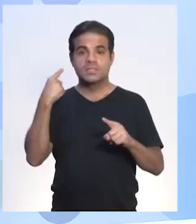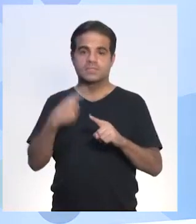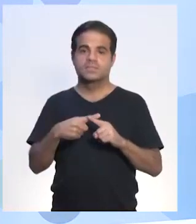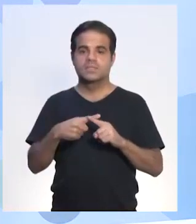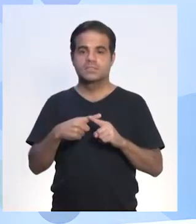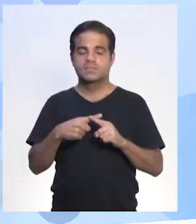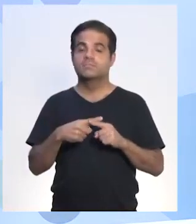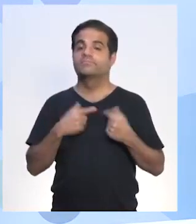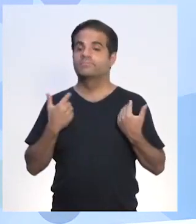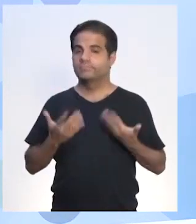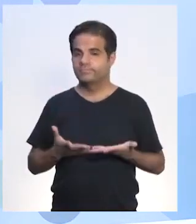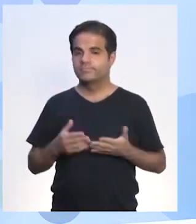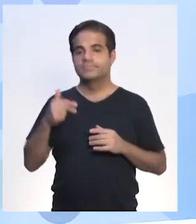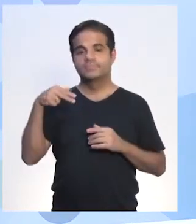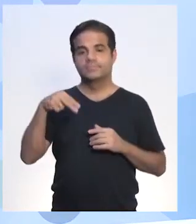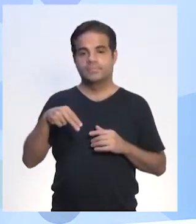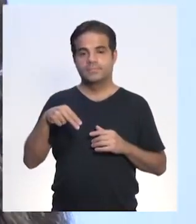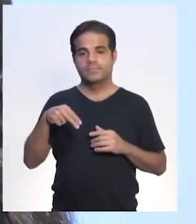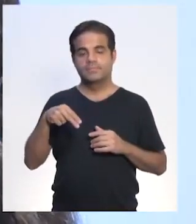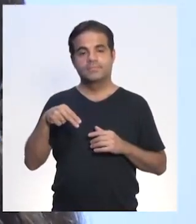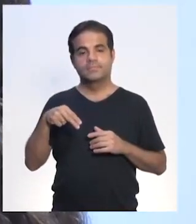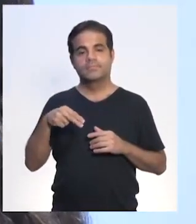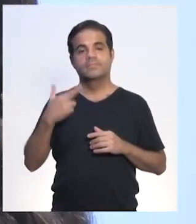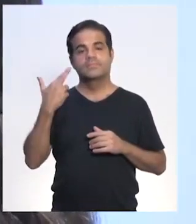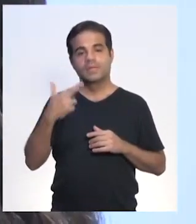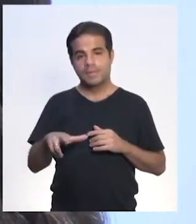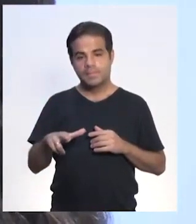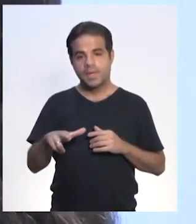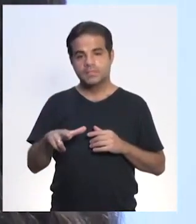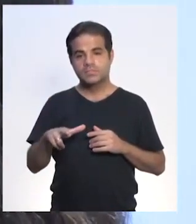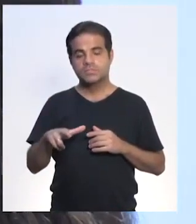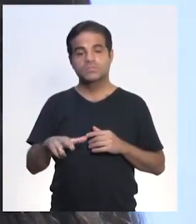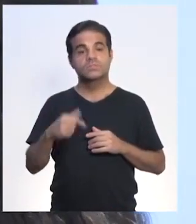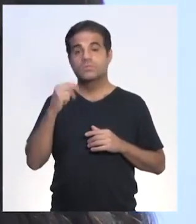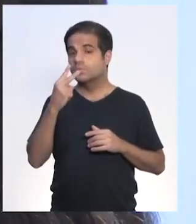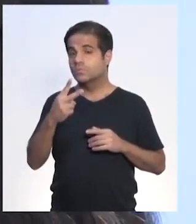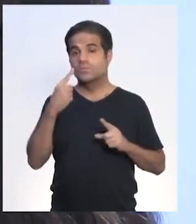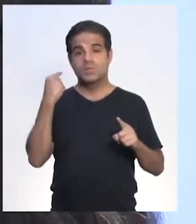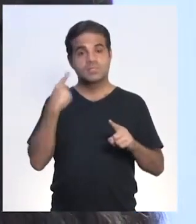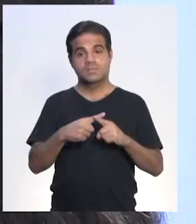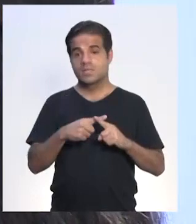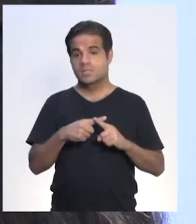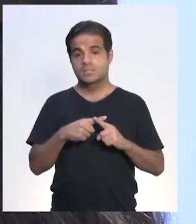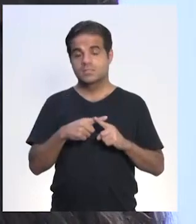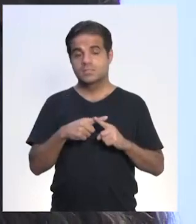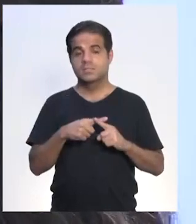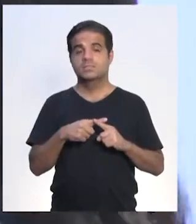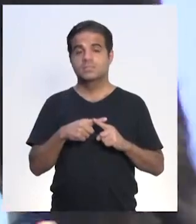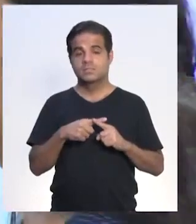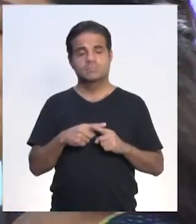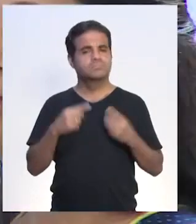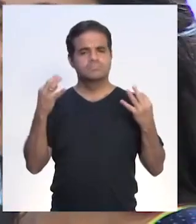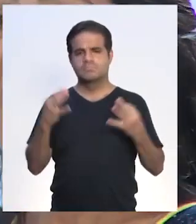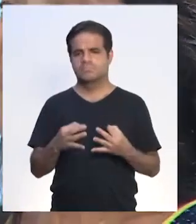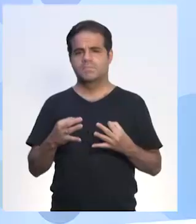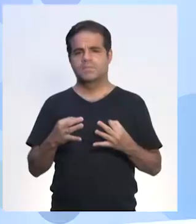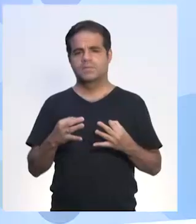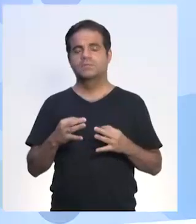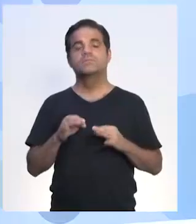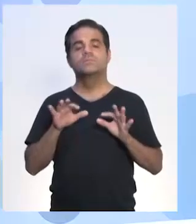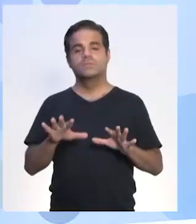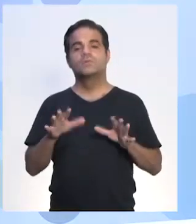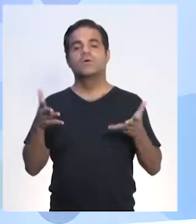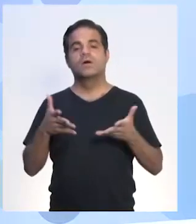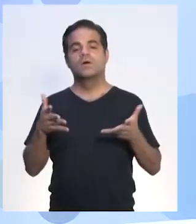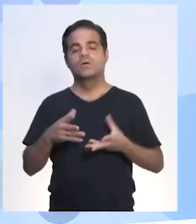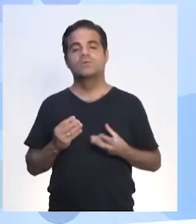vezes. Então, N repete 2 vezes. Perfeito. Então,